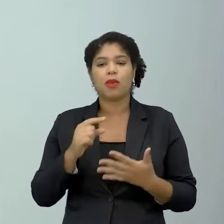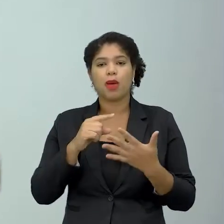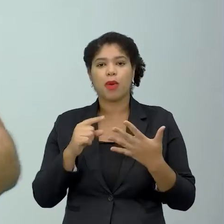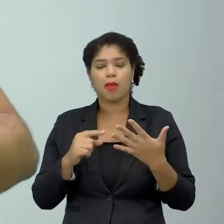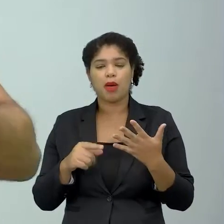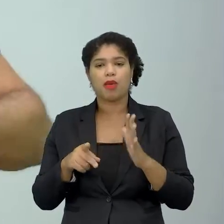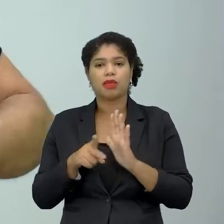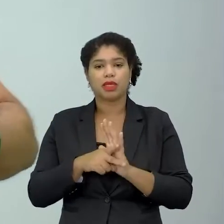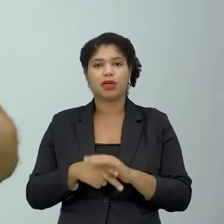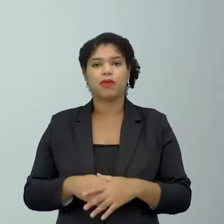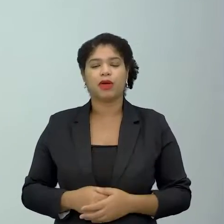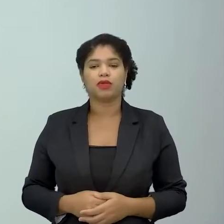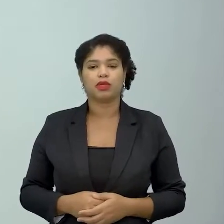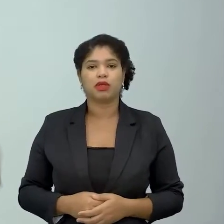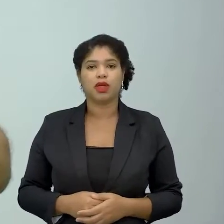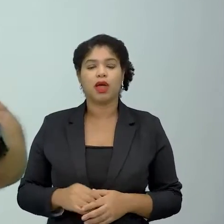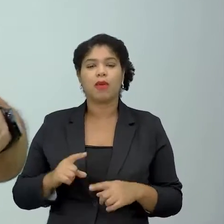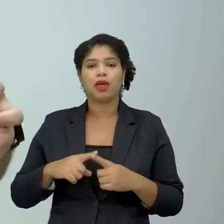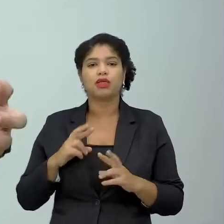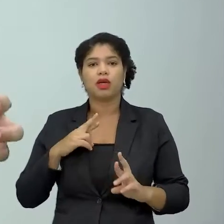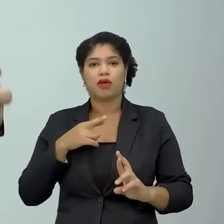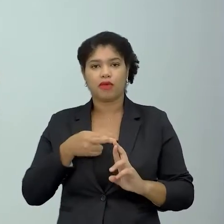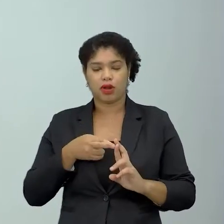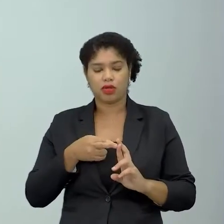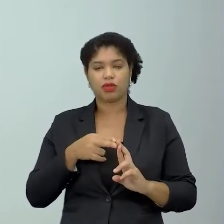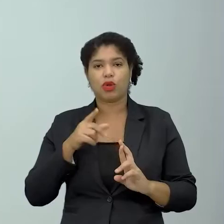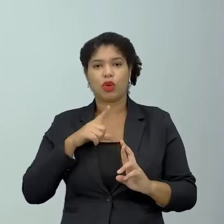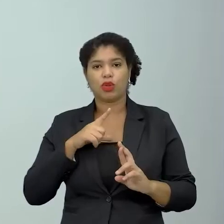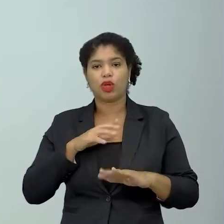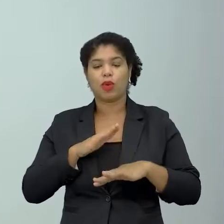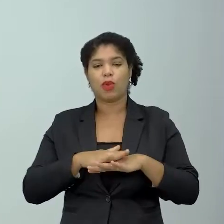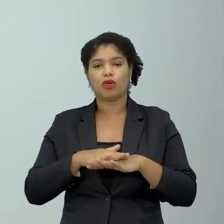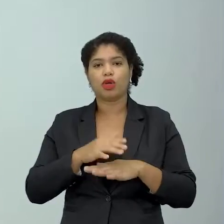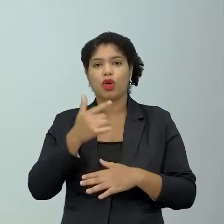Existe todo um referencial, existe toda uma estrutura que